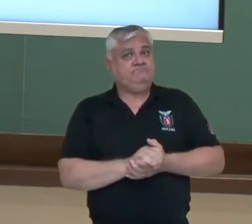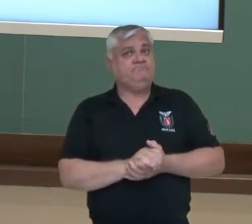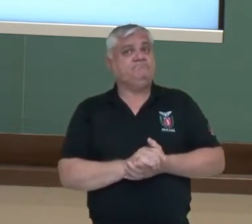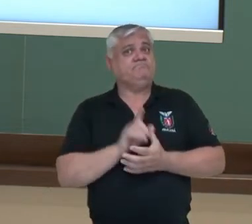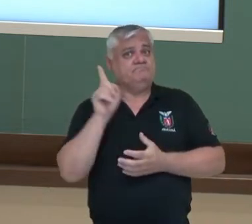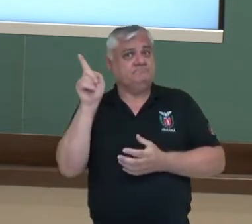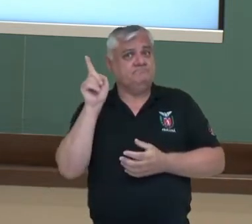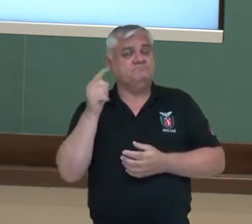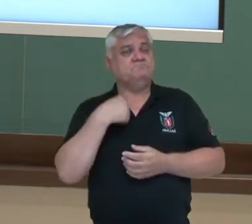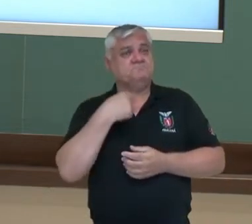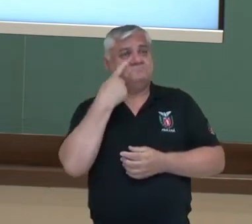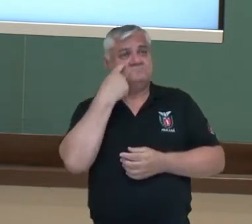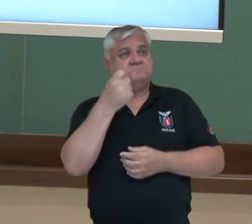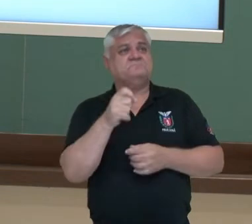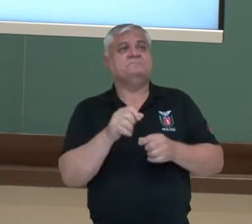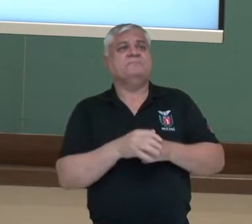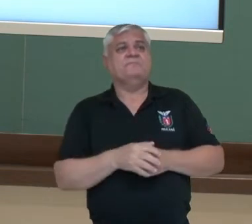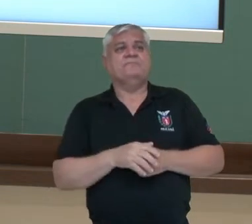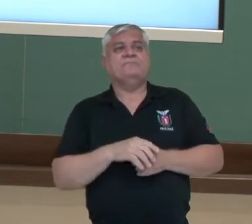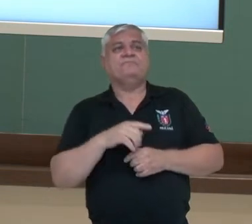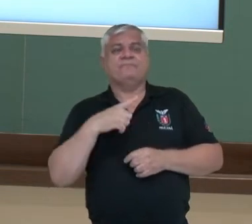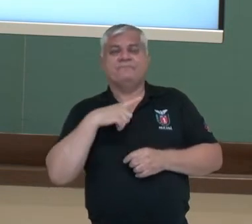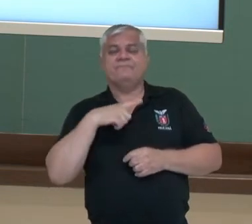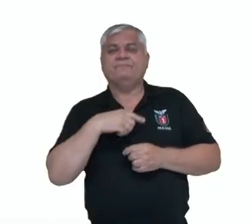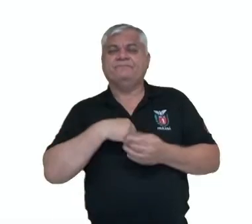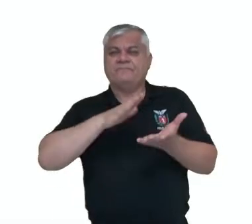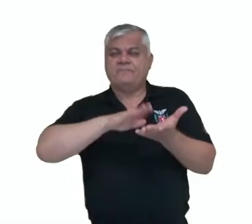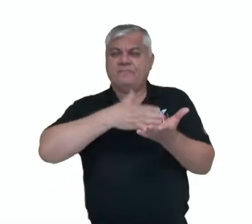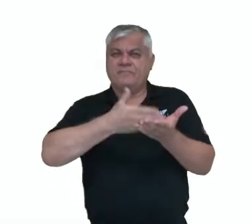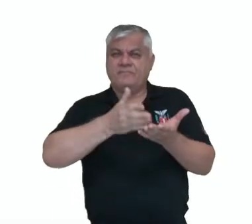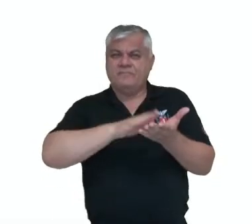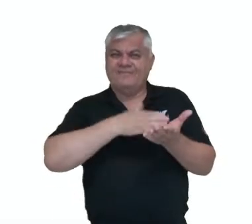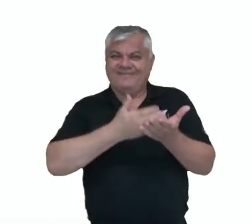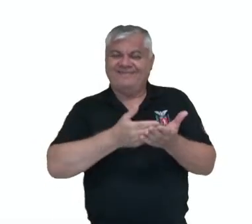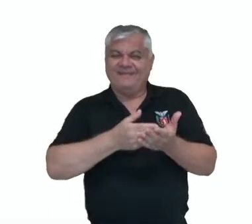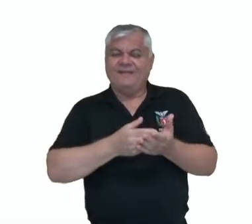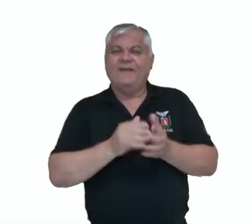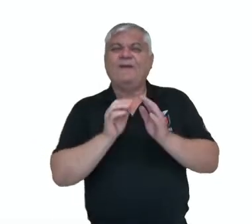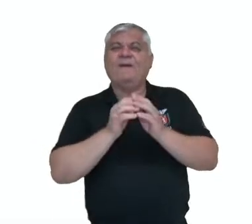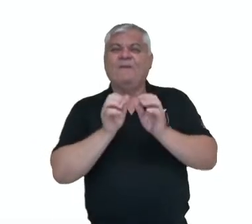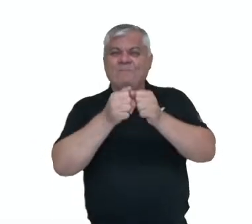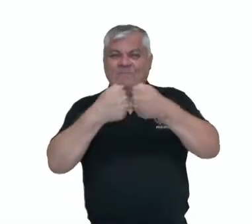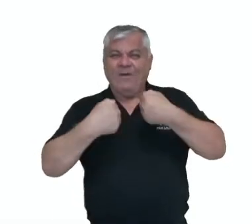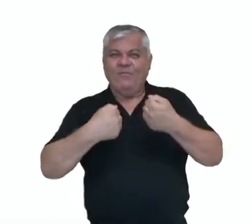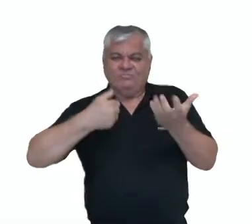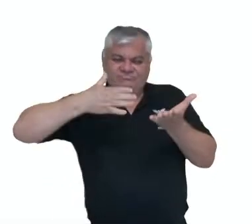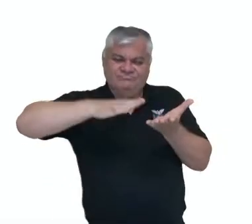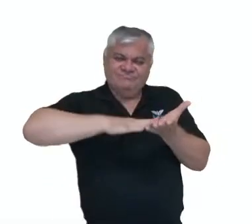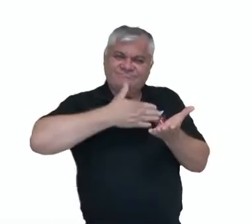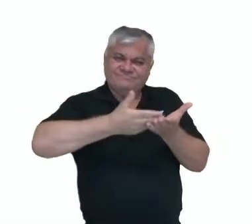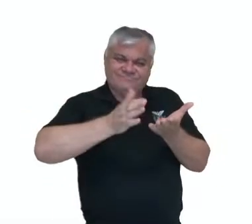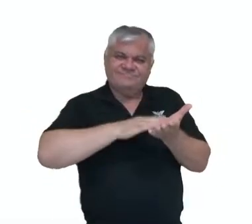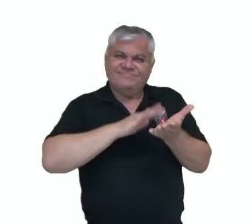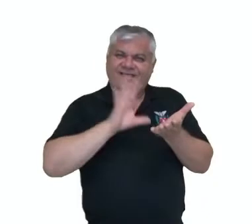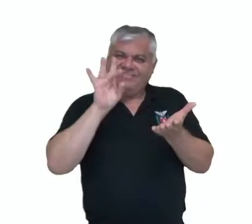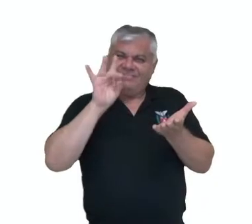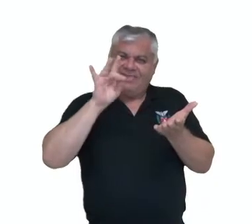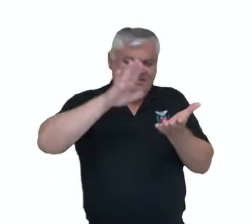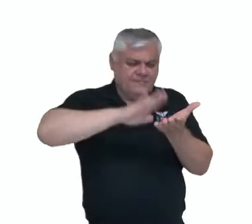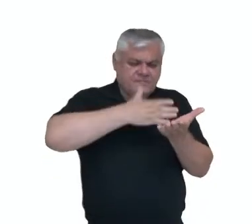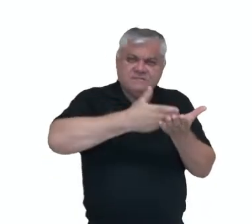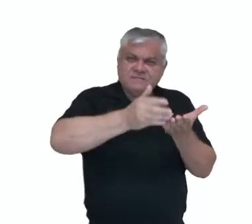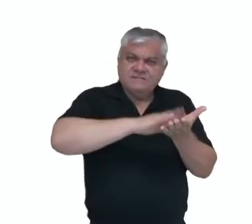química bastante interessante também. Olha, as margarinas, elas são submetidas a esse tipo de